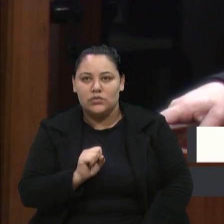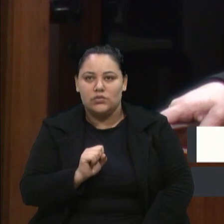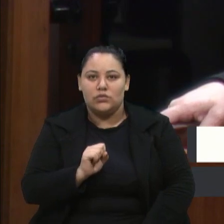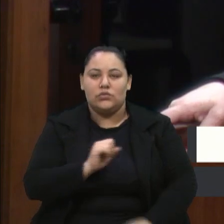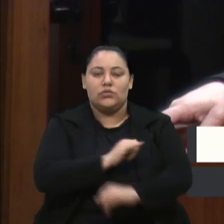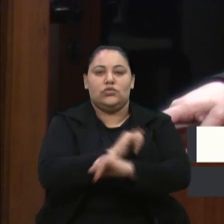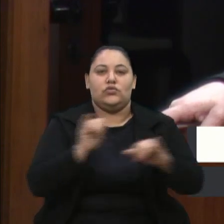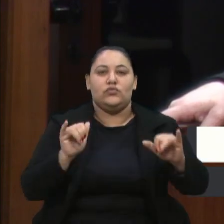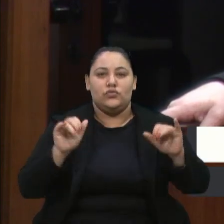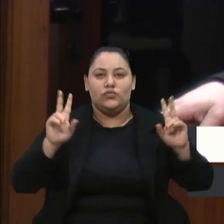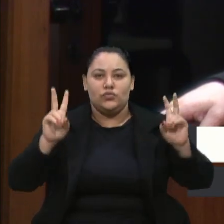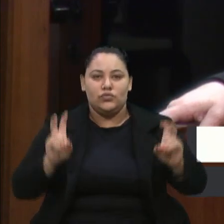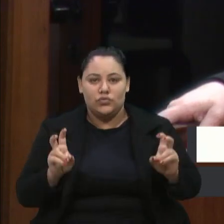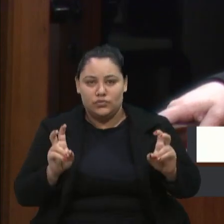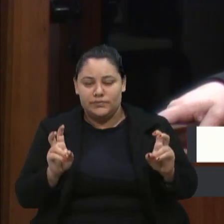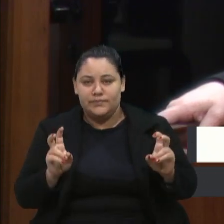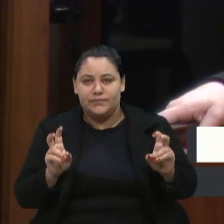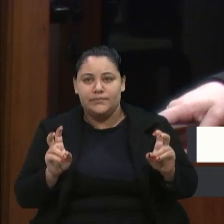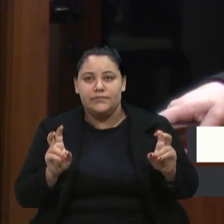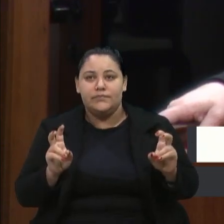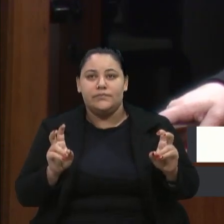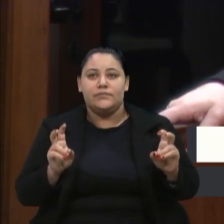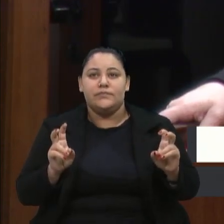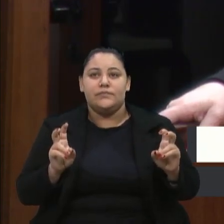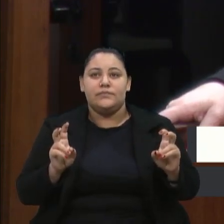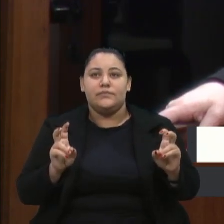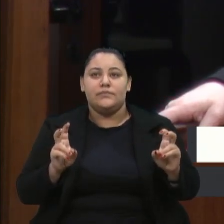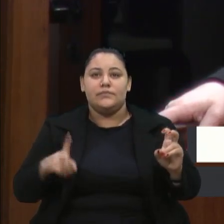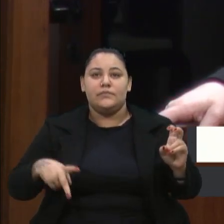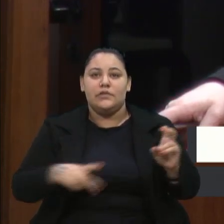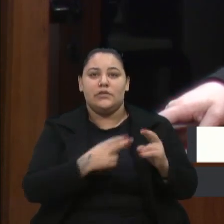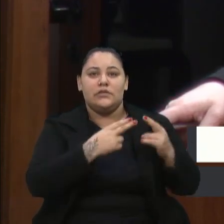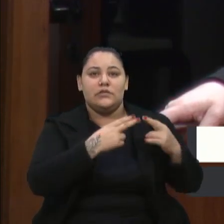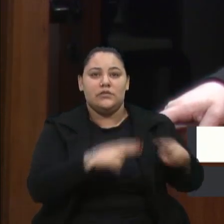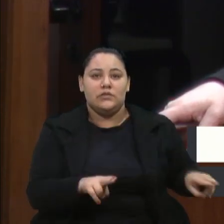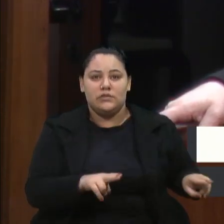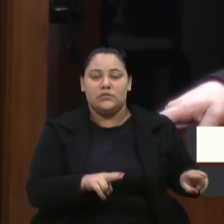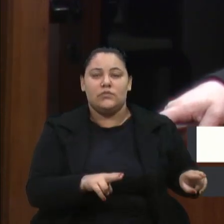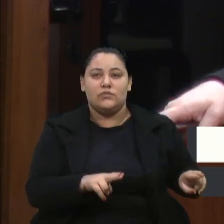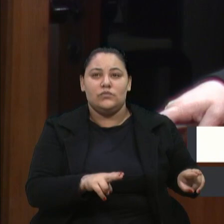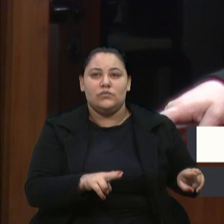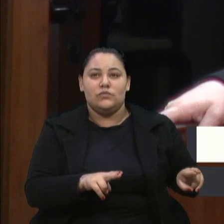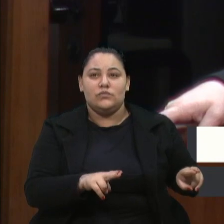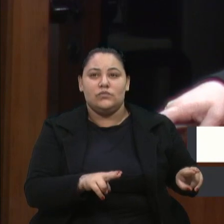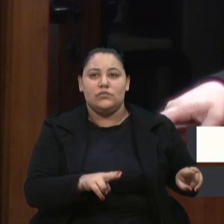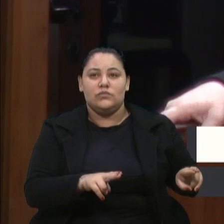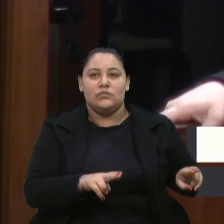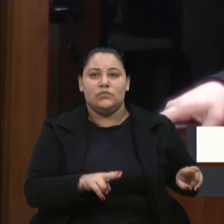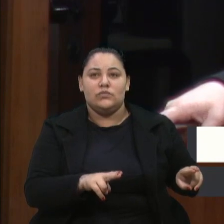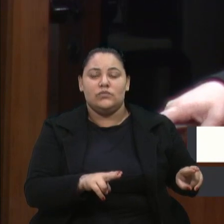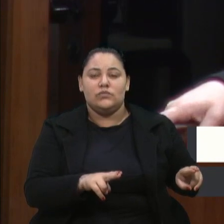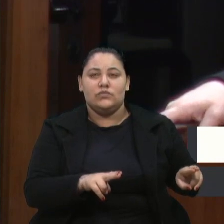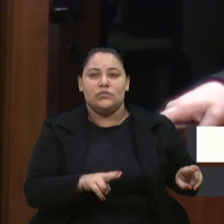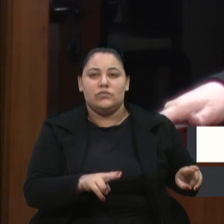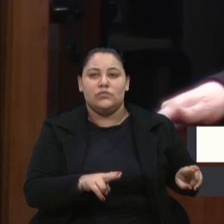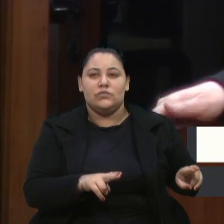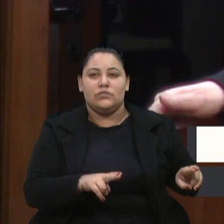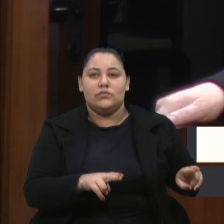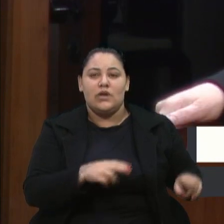anunciou sobre a inauguração do mercado público em março de 2025.